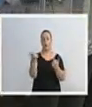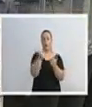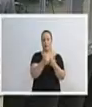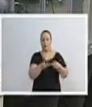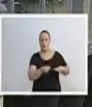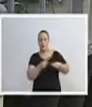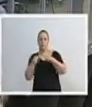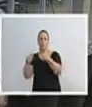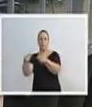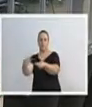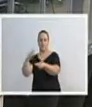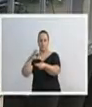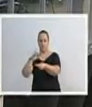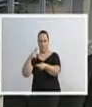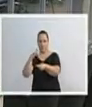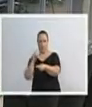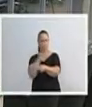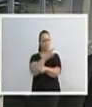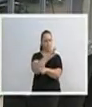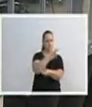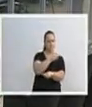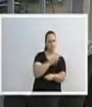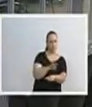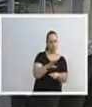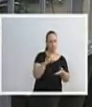comissão parlamentar de inquérito.